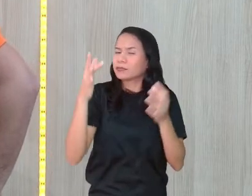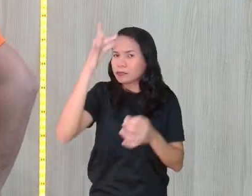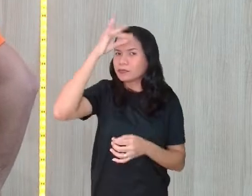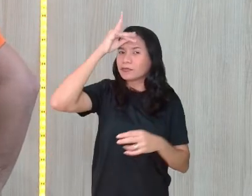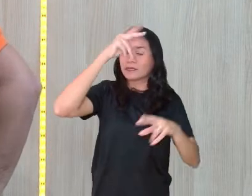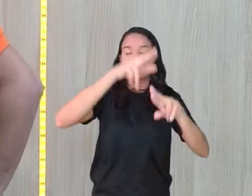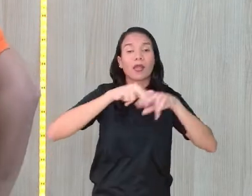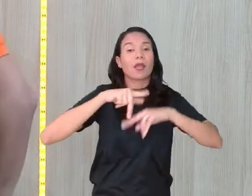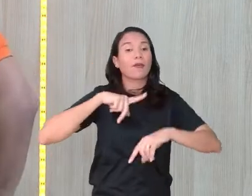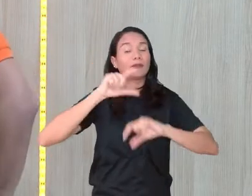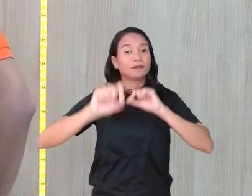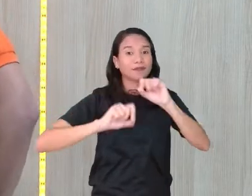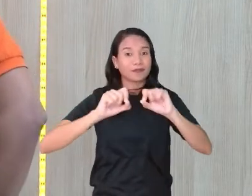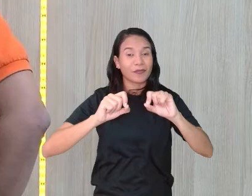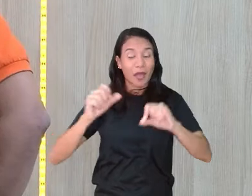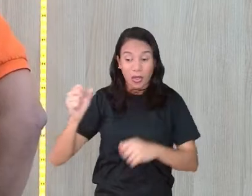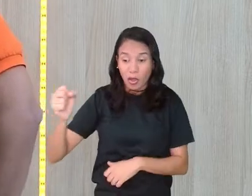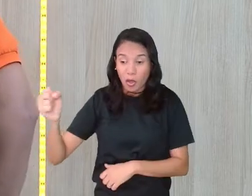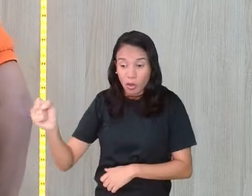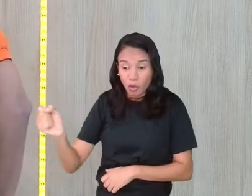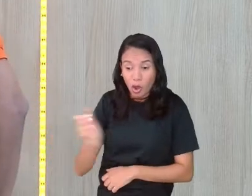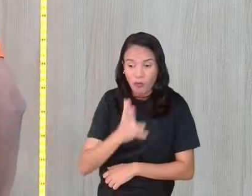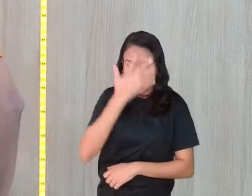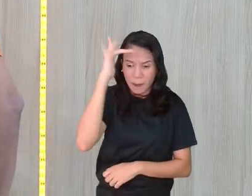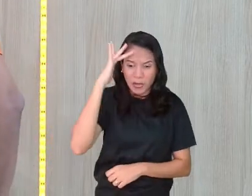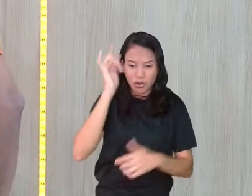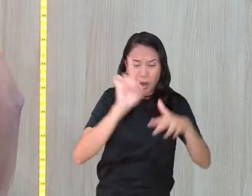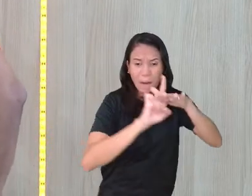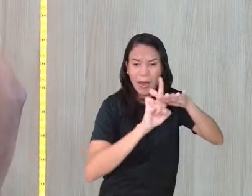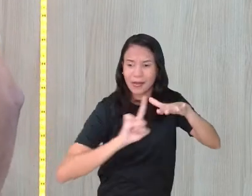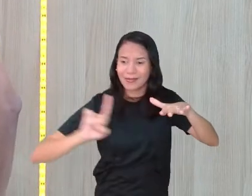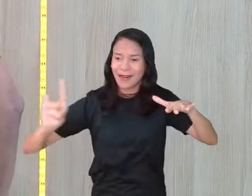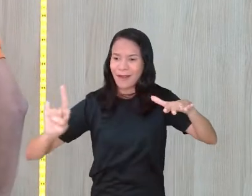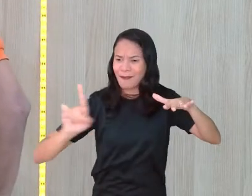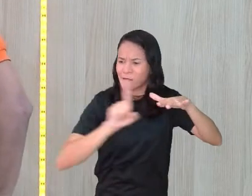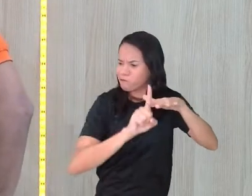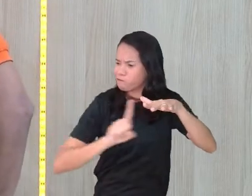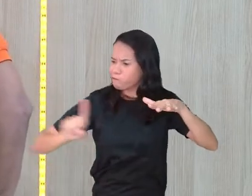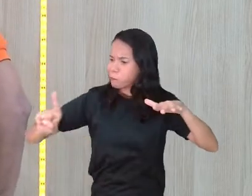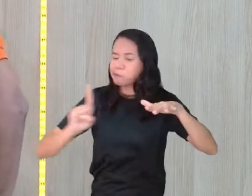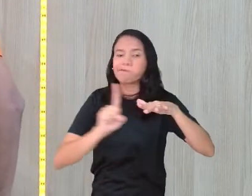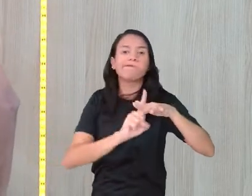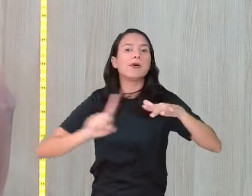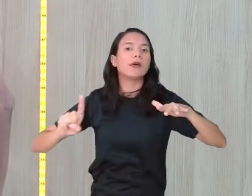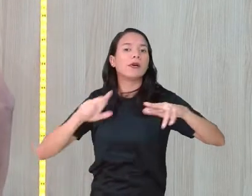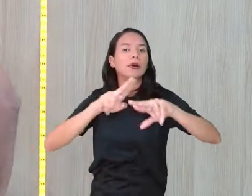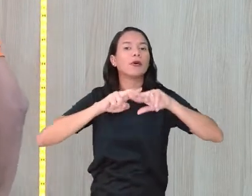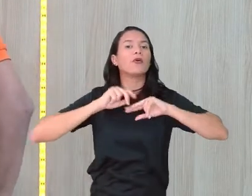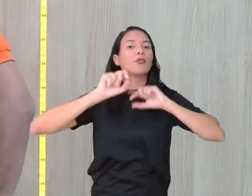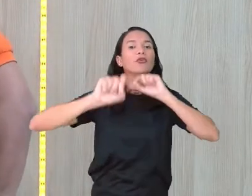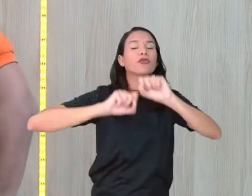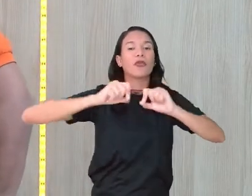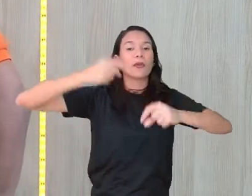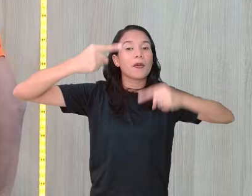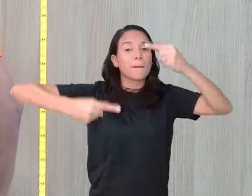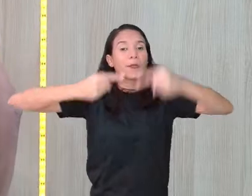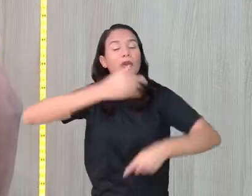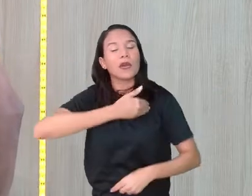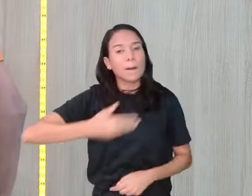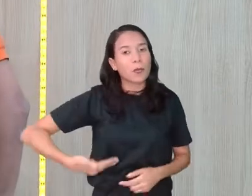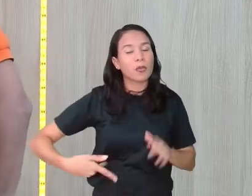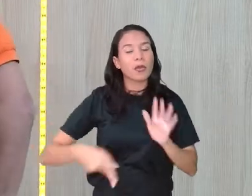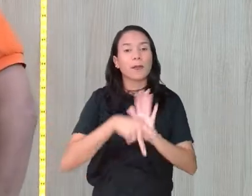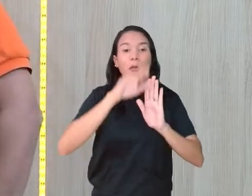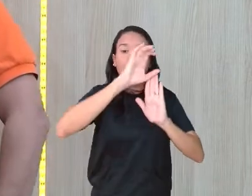Então, essa questão de outras pessoas serem excluídas é porque as políticas públicas, né? A